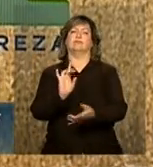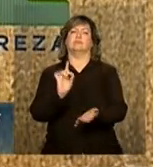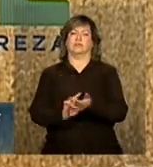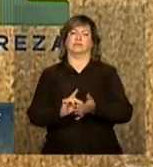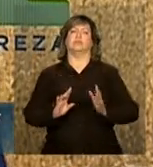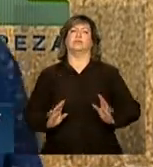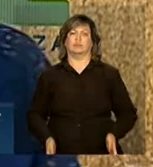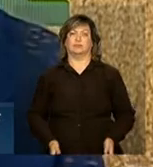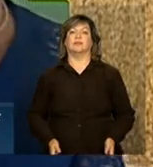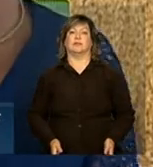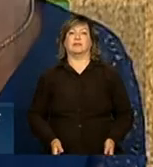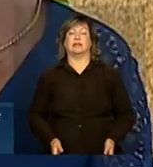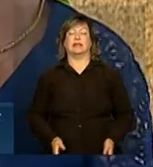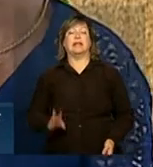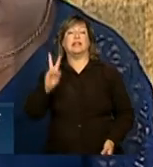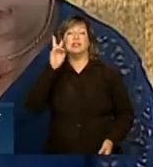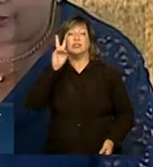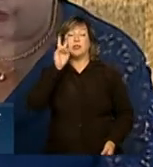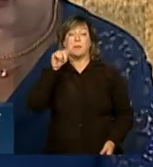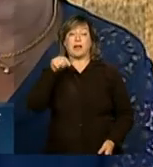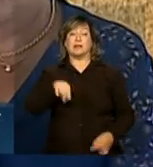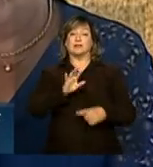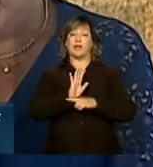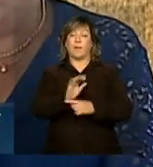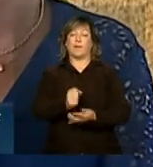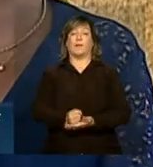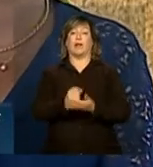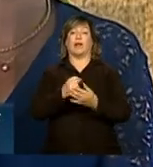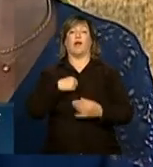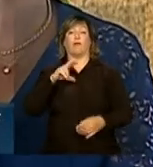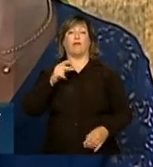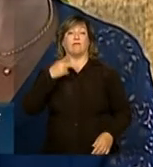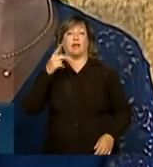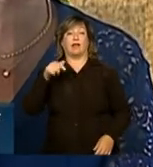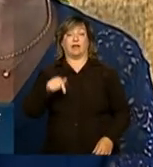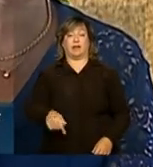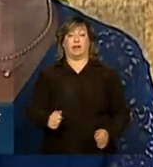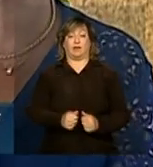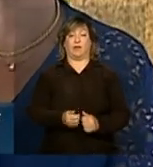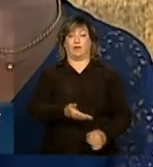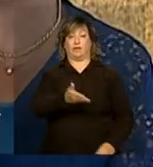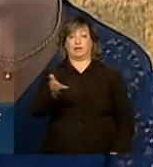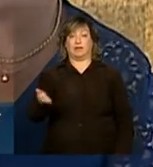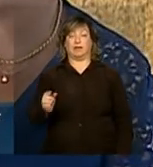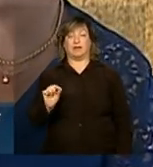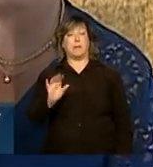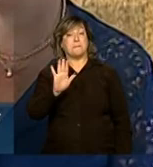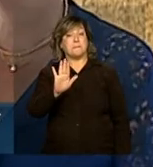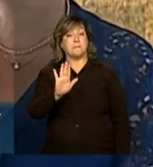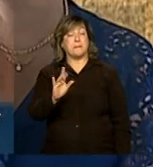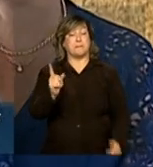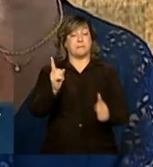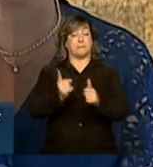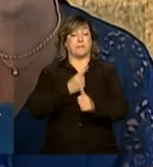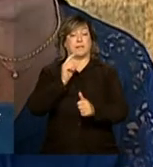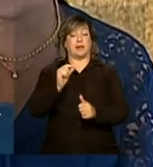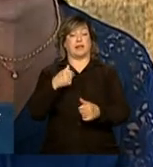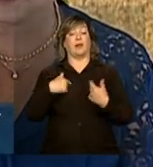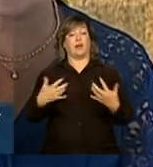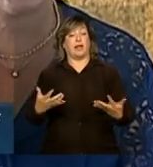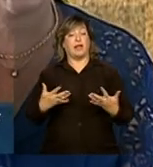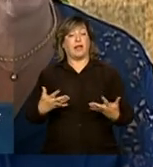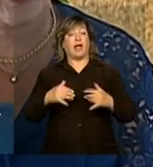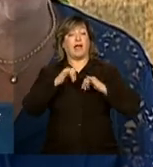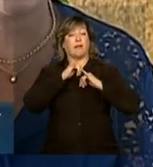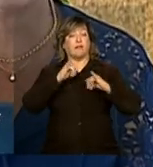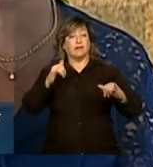contribuição. E é sobre essa contribuição que eu vou falar aqui com os senhores. Mas antes, eu quero